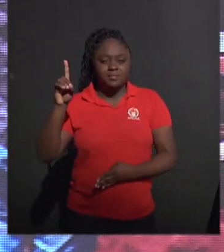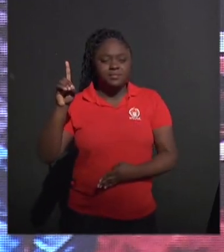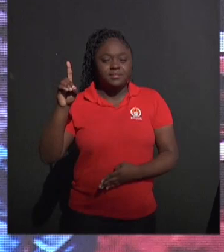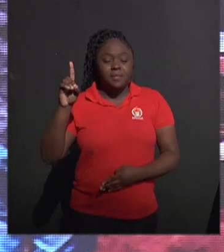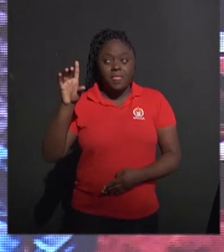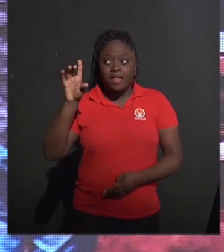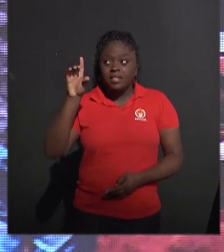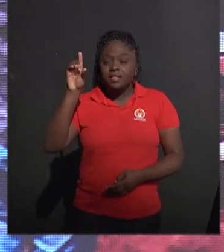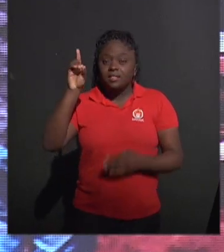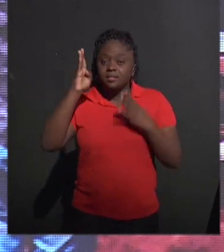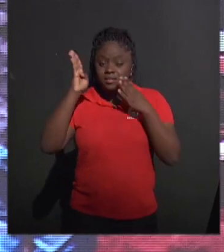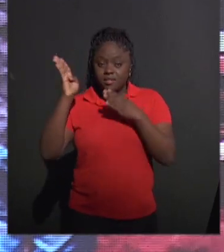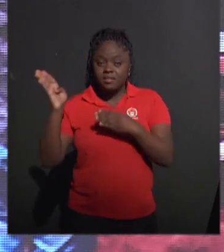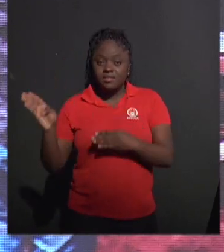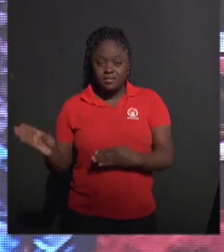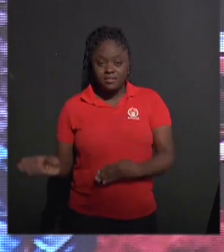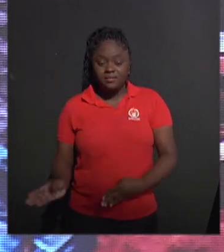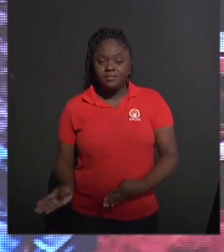Deus é fiel.